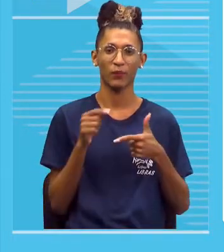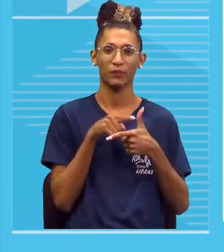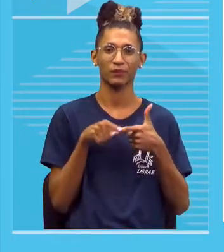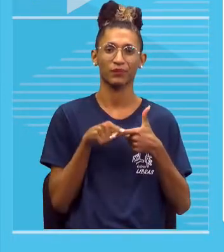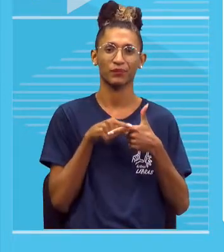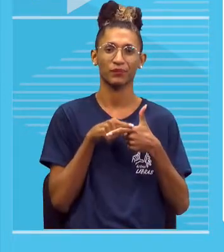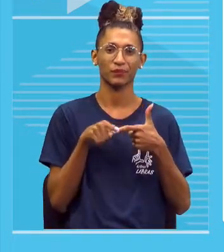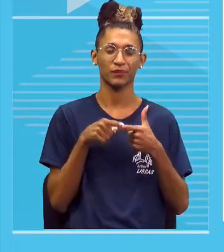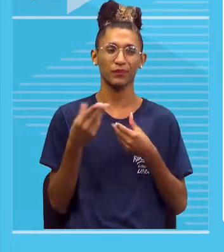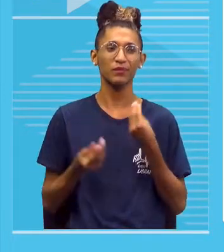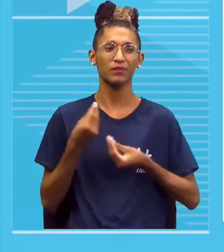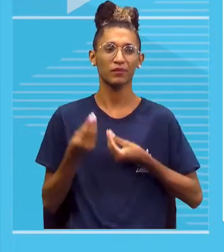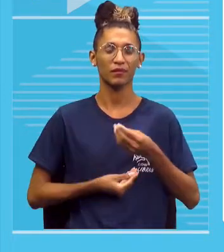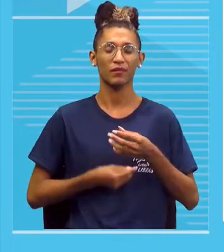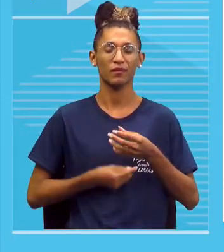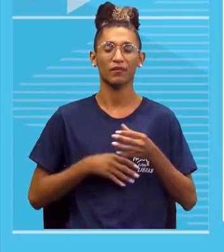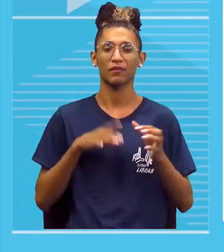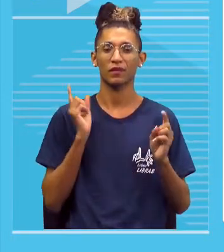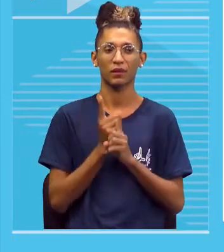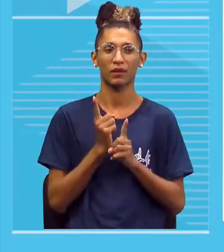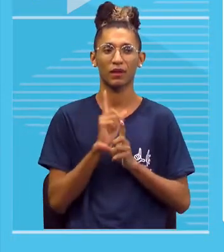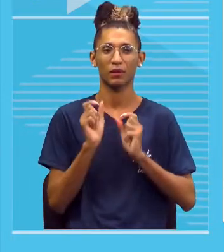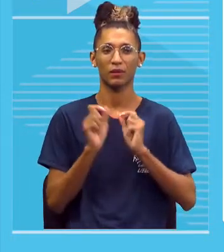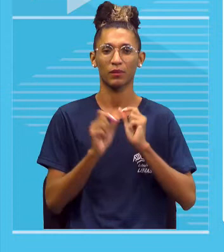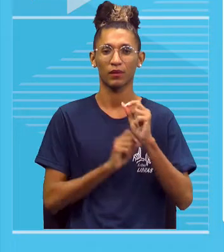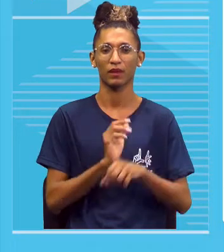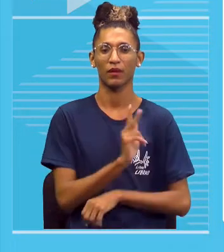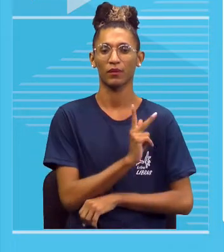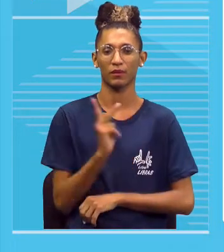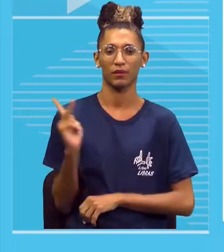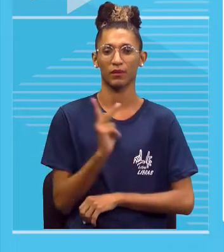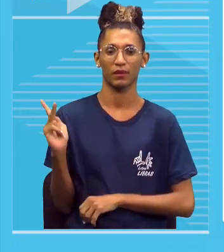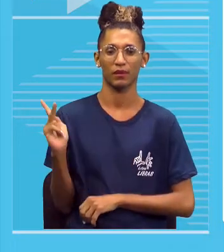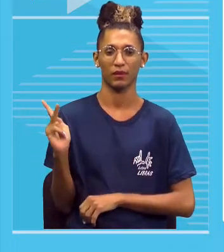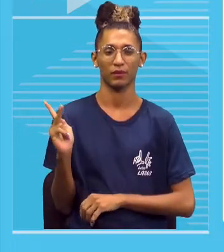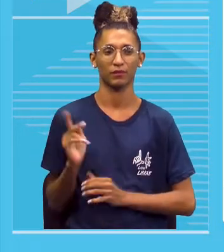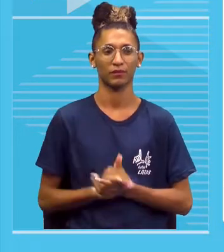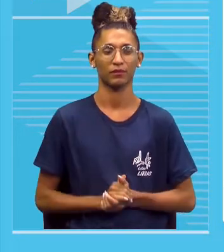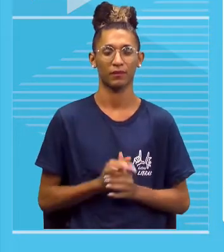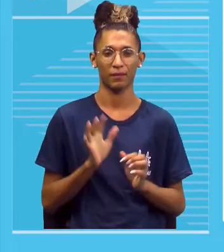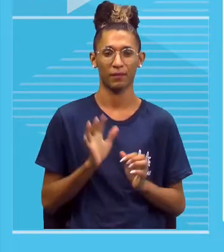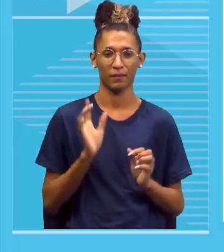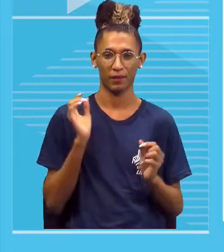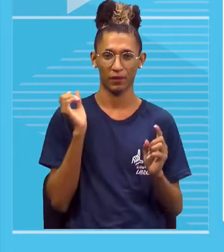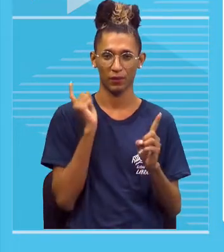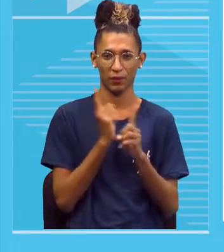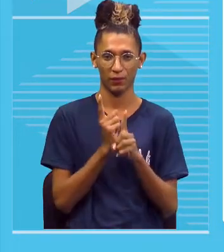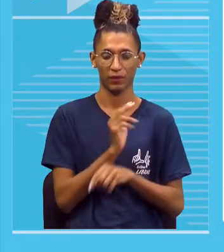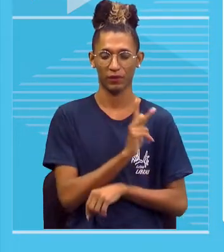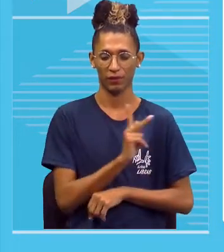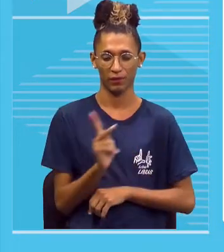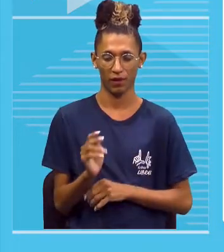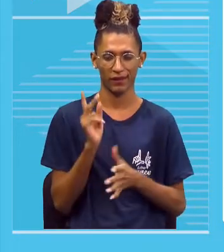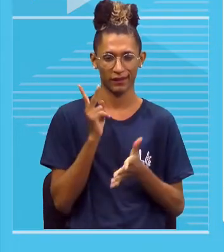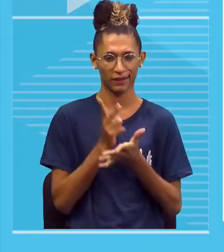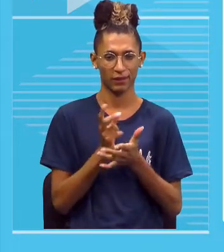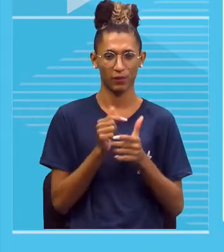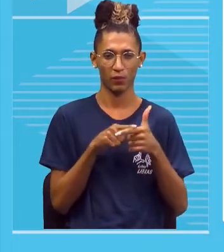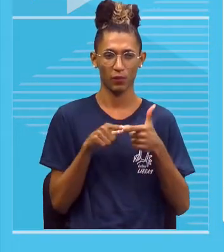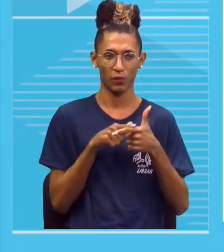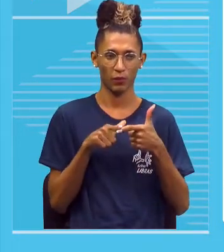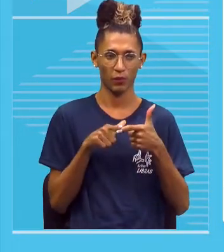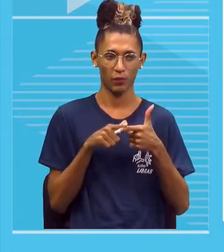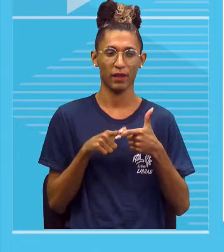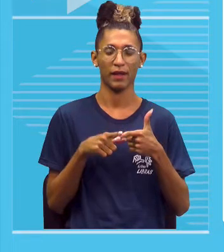cosseno está na horizontal não costela ele é marcado na horizontal onde é que o Corsa é